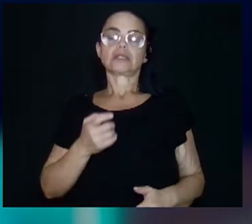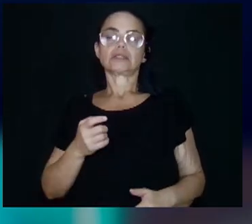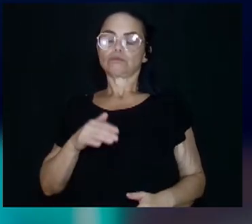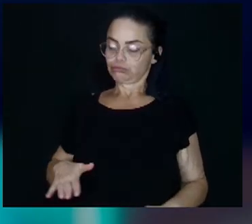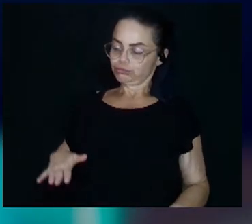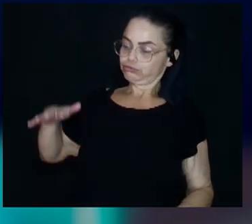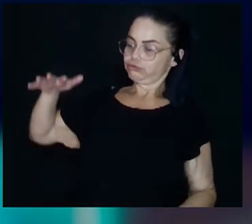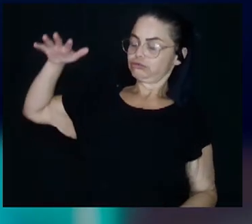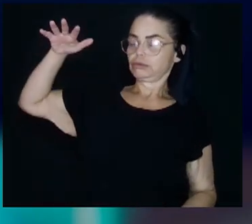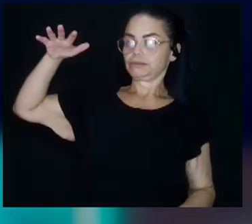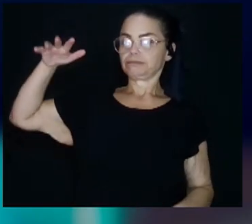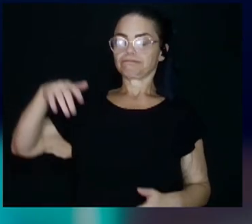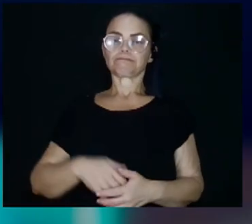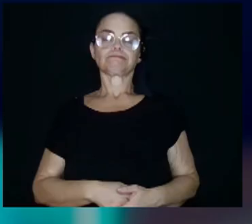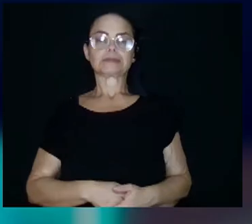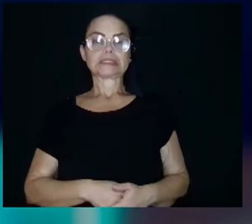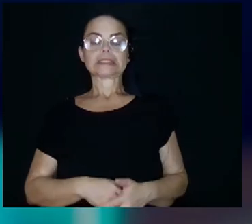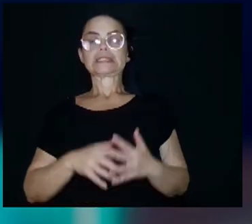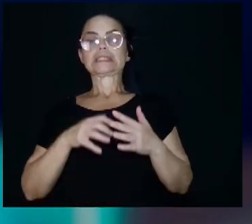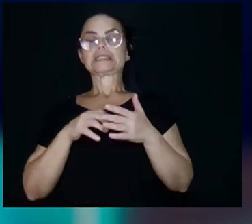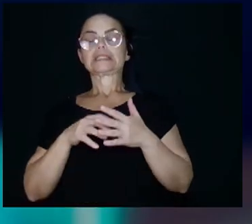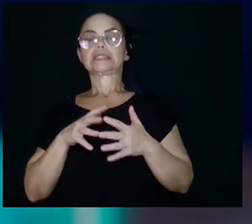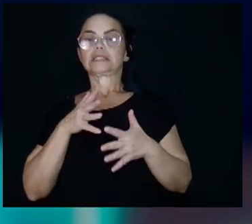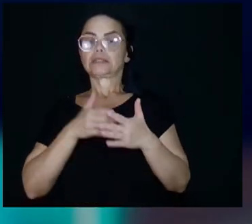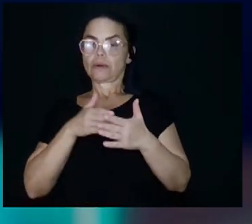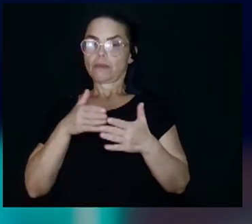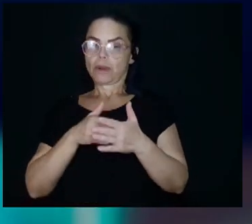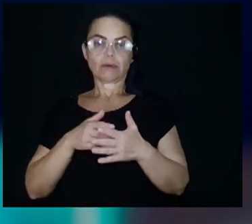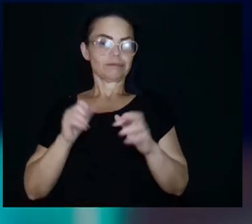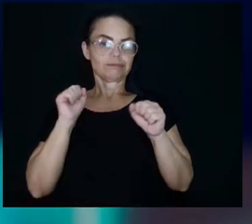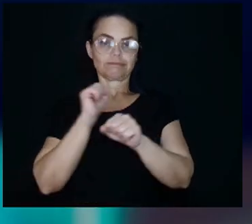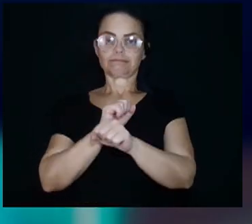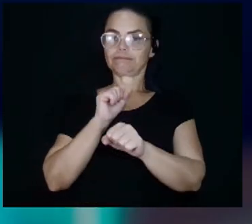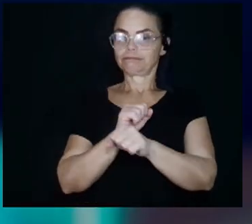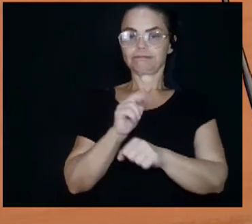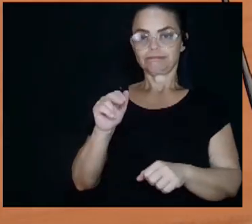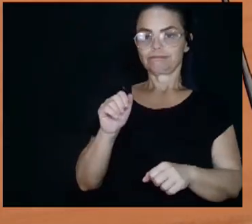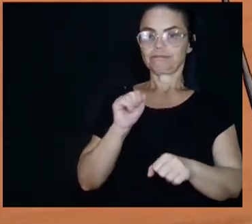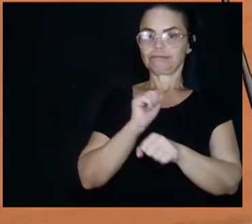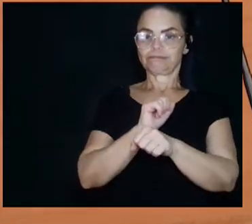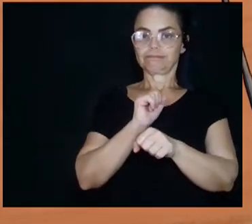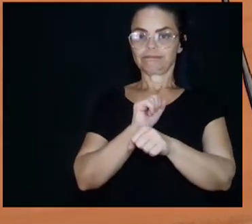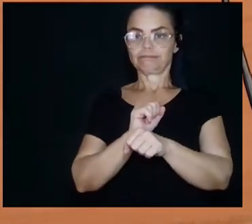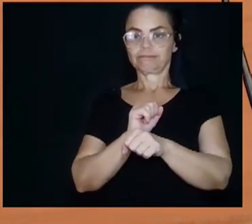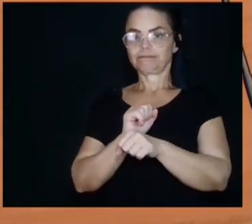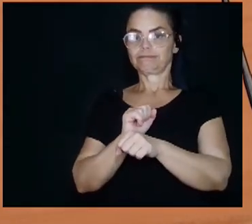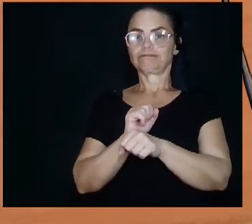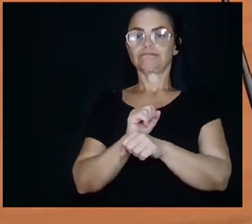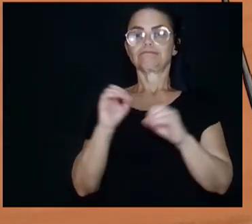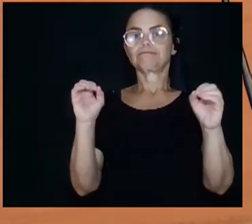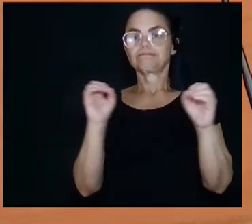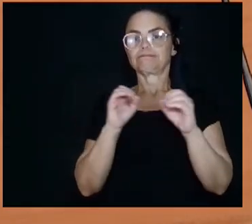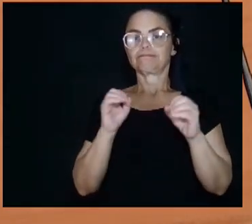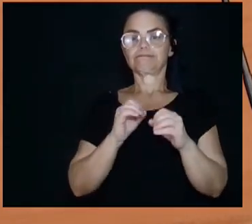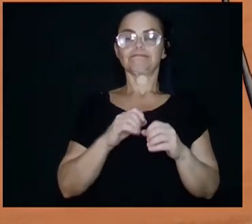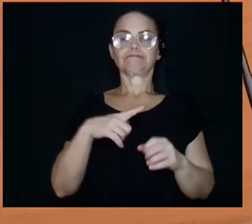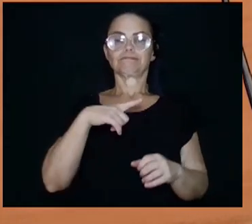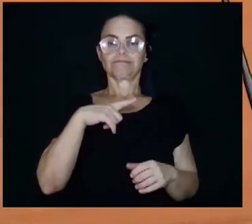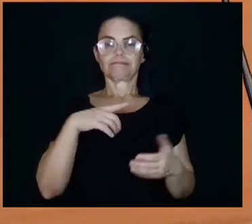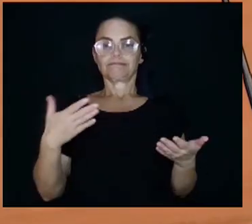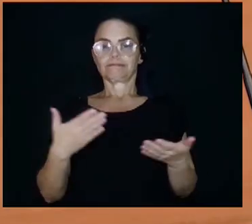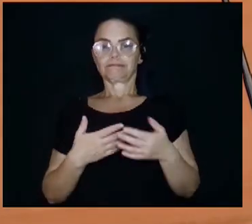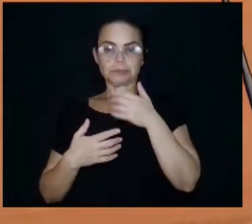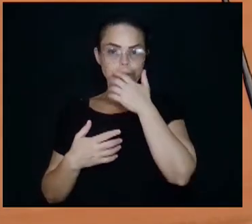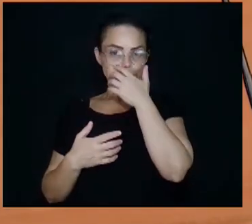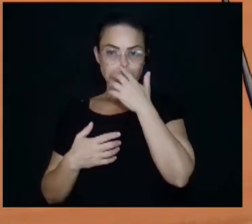que a gente faz? Então, a gente vai esperar? Não, a gente nunca pode esperar. E não tem nada que a gente tenha hoje que nos